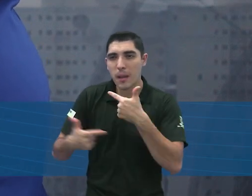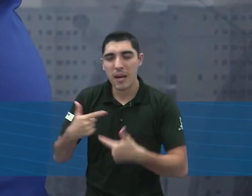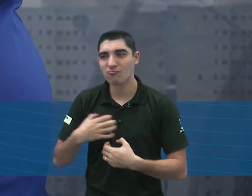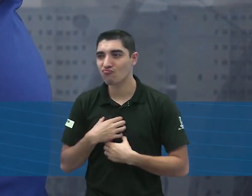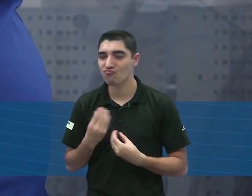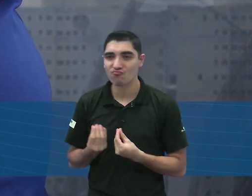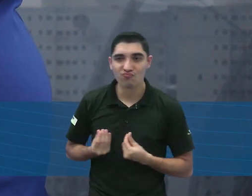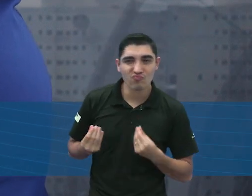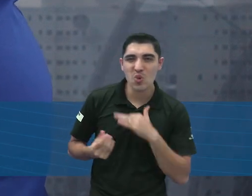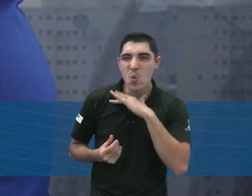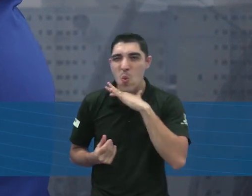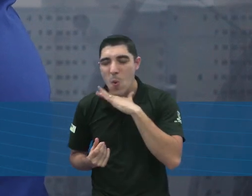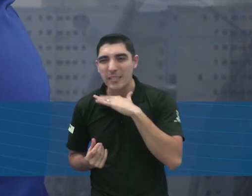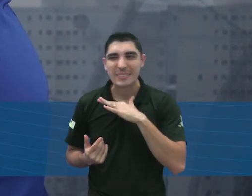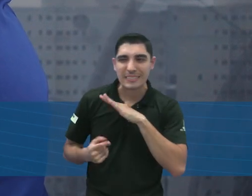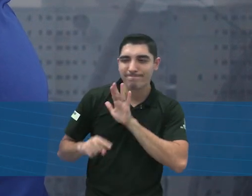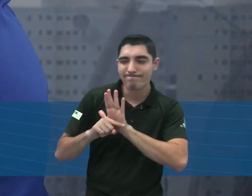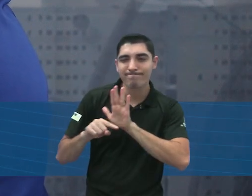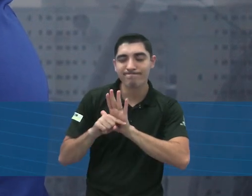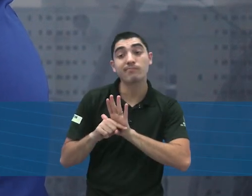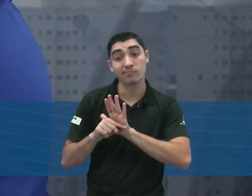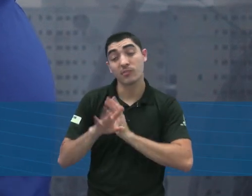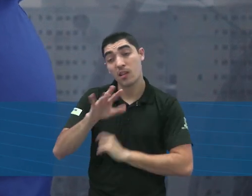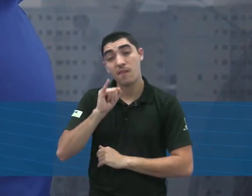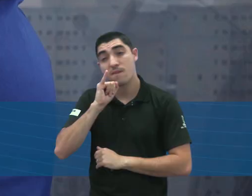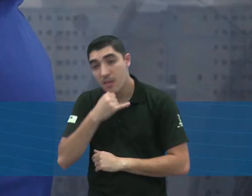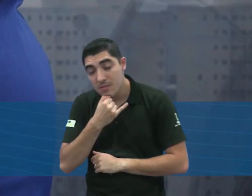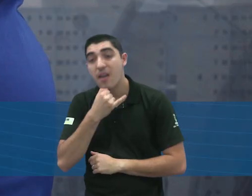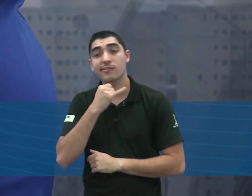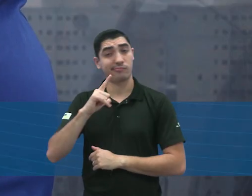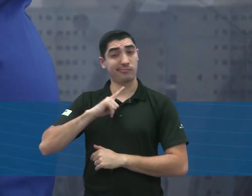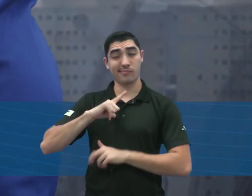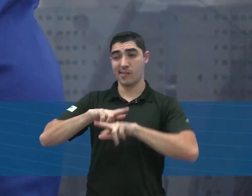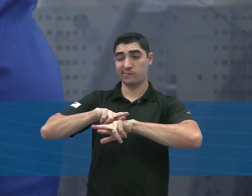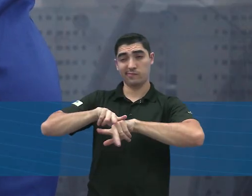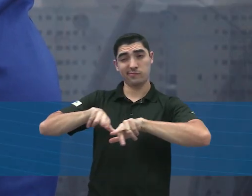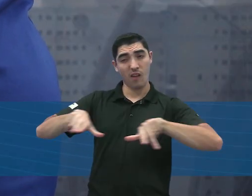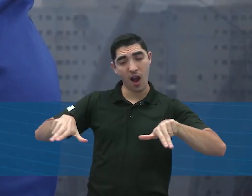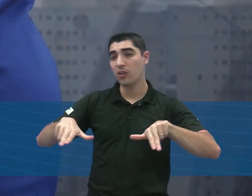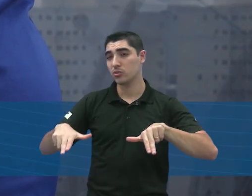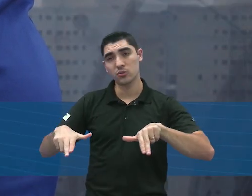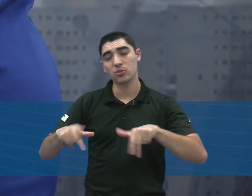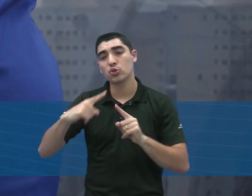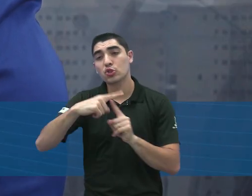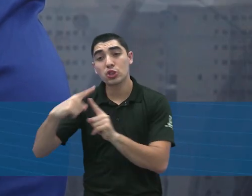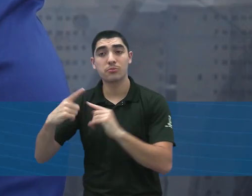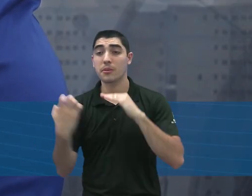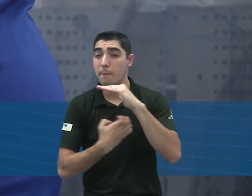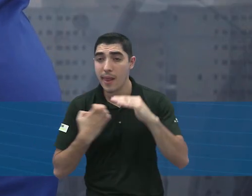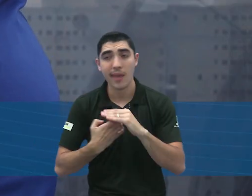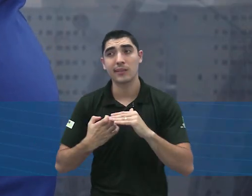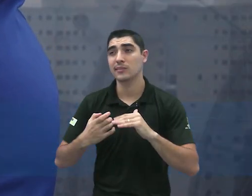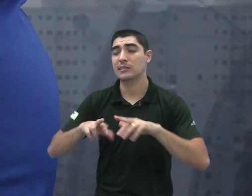tem uma questão acontecendo, porque, infelizmente, né, a gente tem todo tipo, né, de segmento de organizações, todo tipo